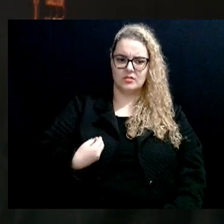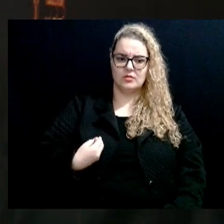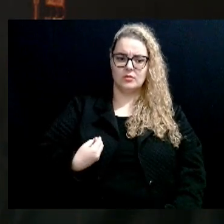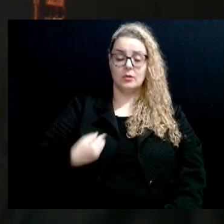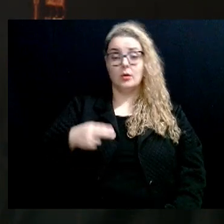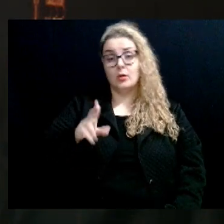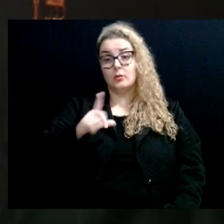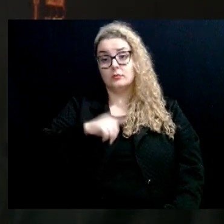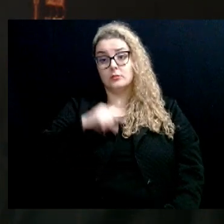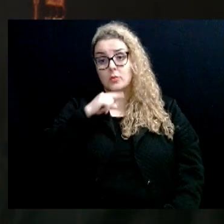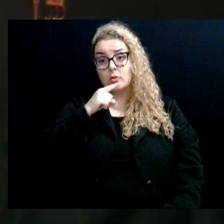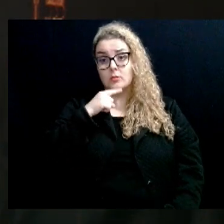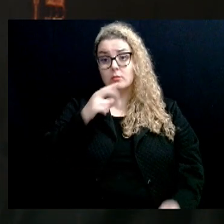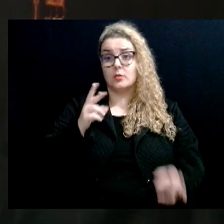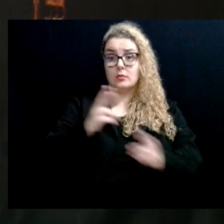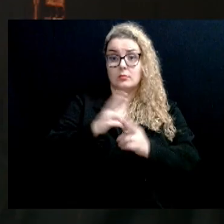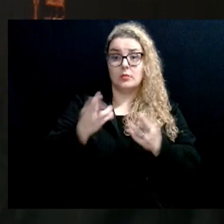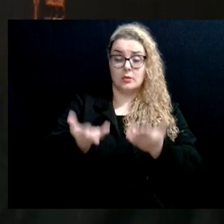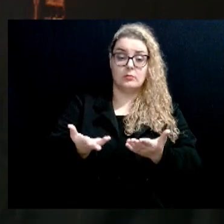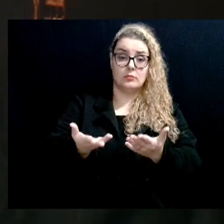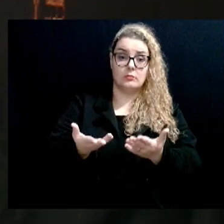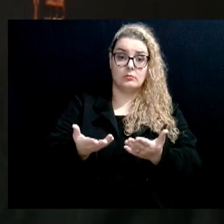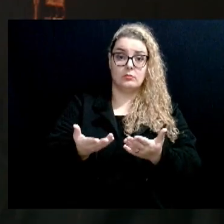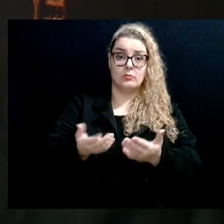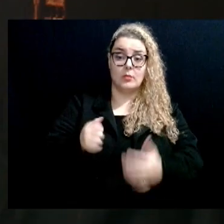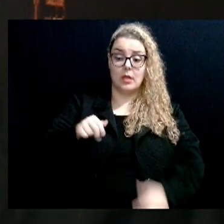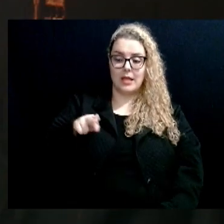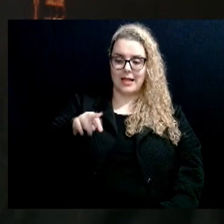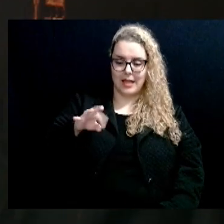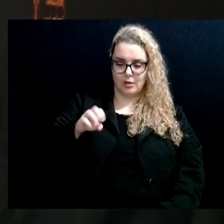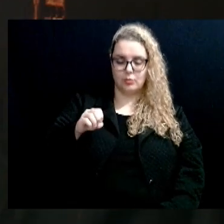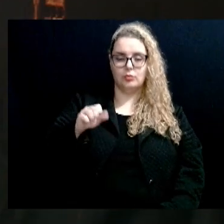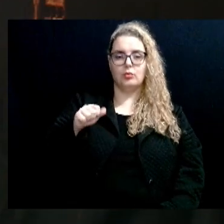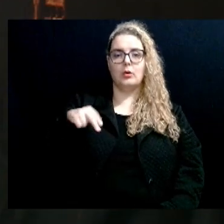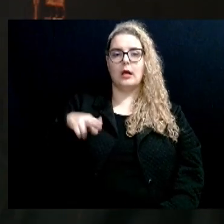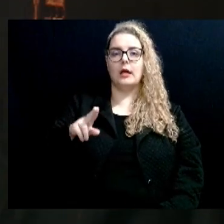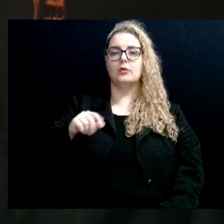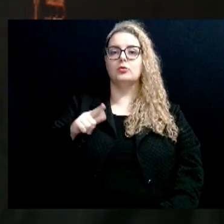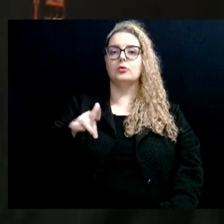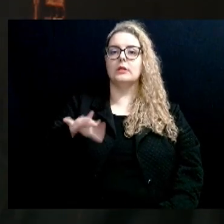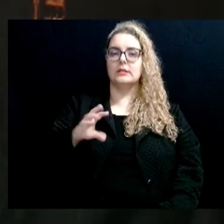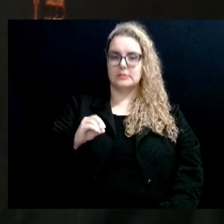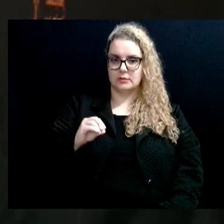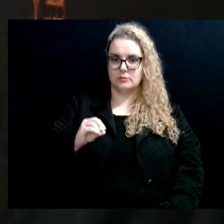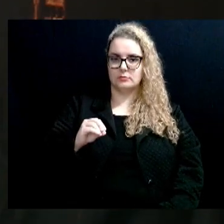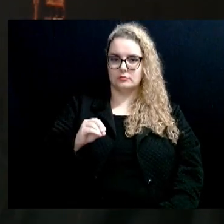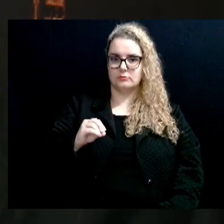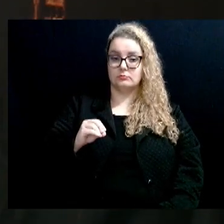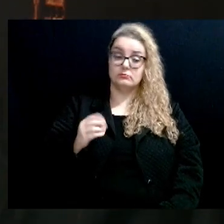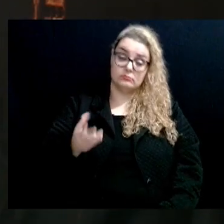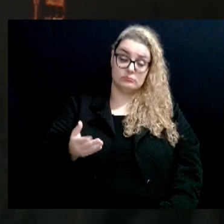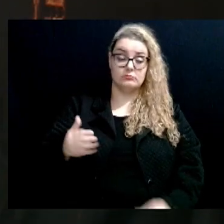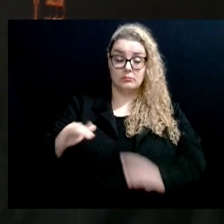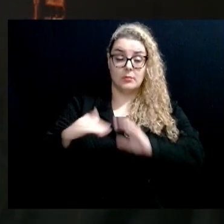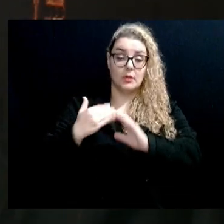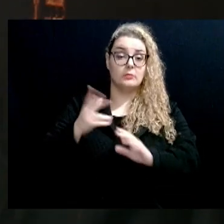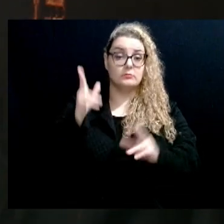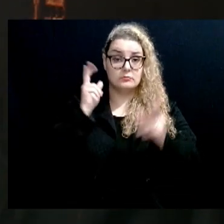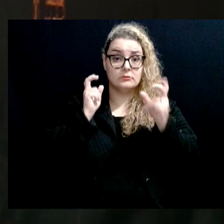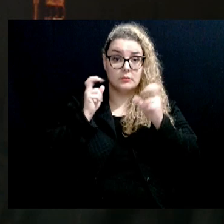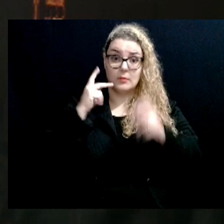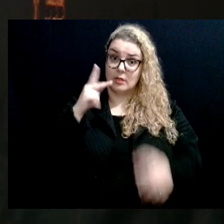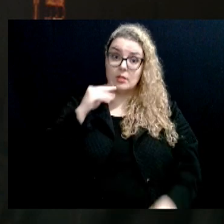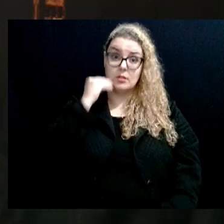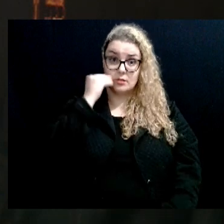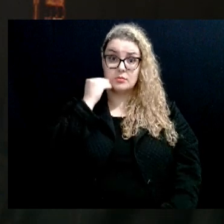em relação à autoanulação? Manda pra gente a sua pergunta, nós queremos te ouvir, de repente até a sua experiência. O